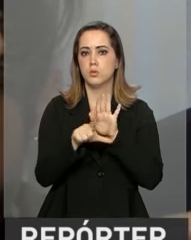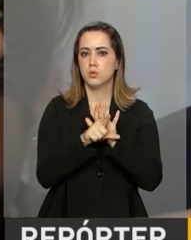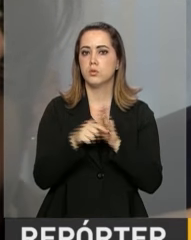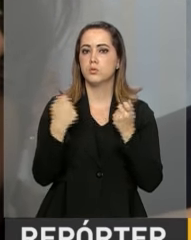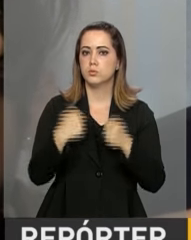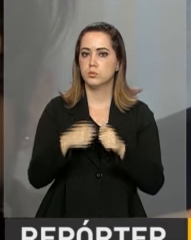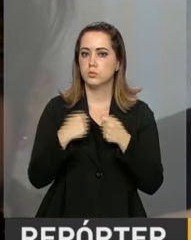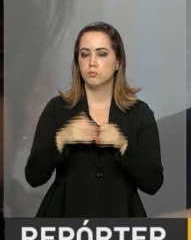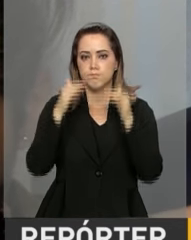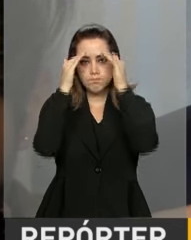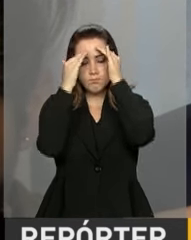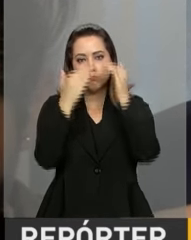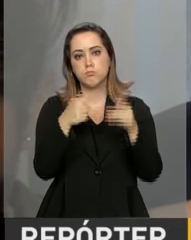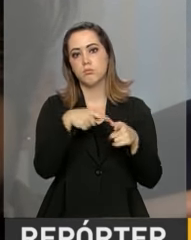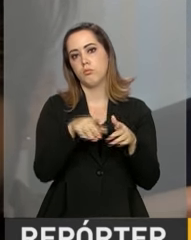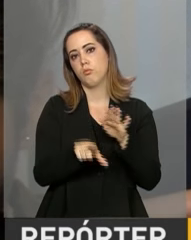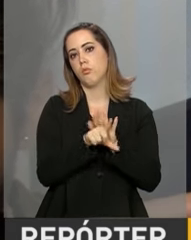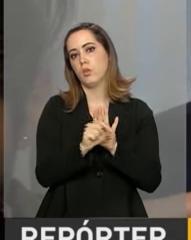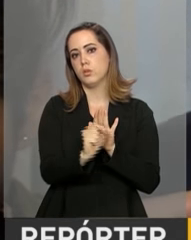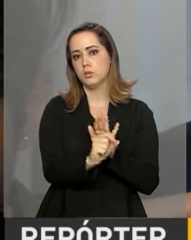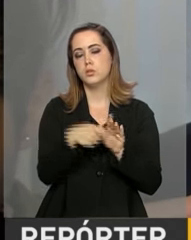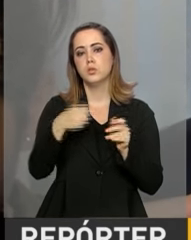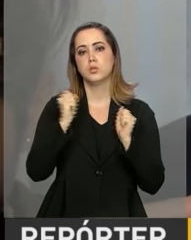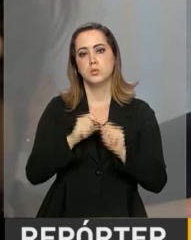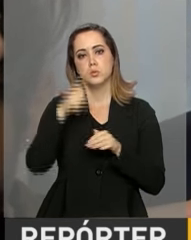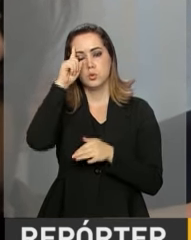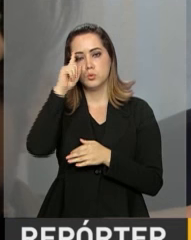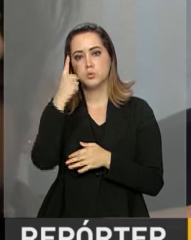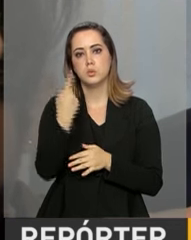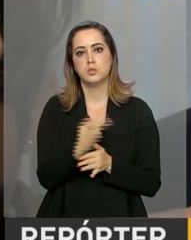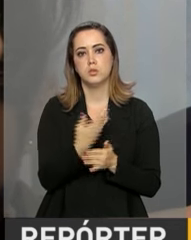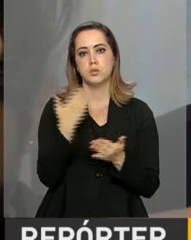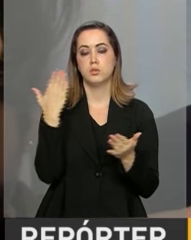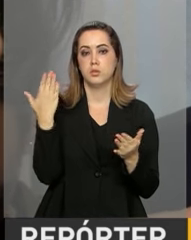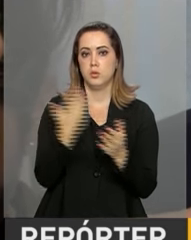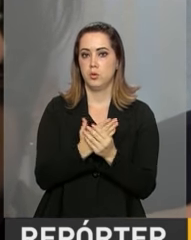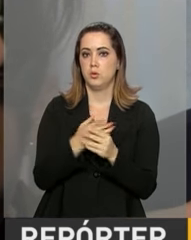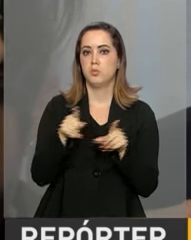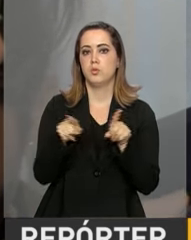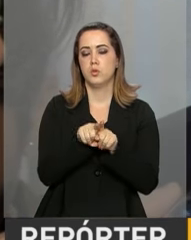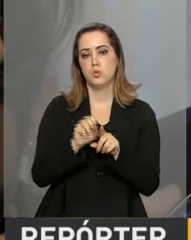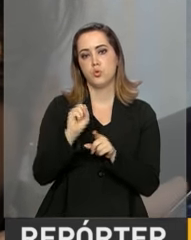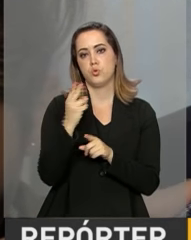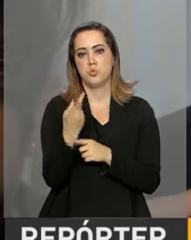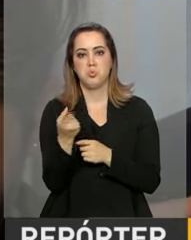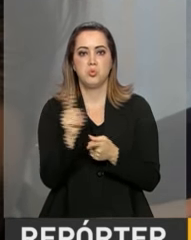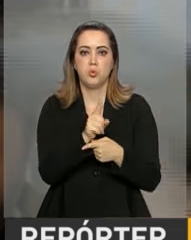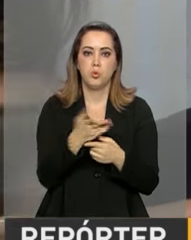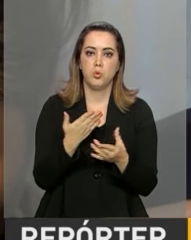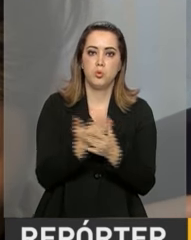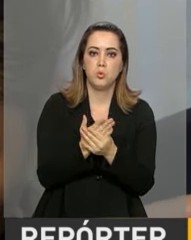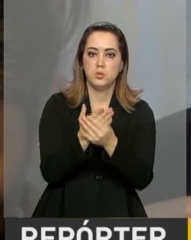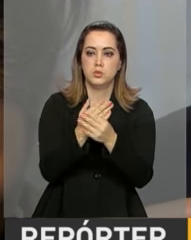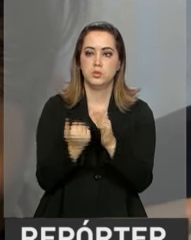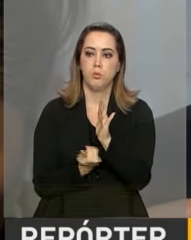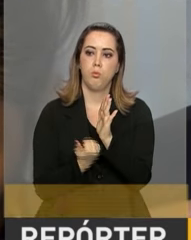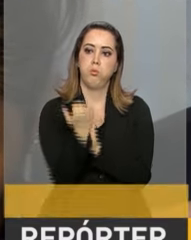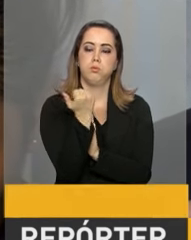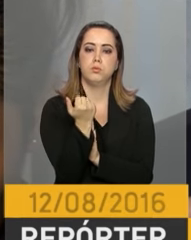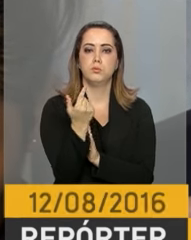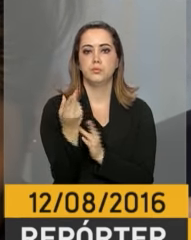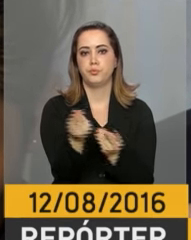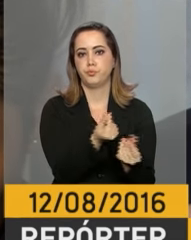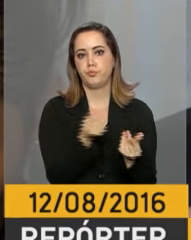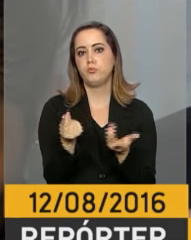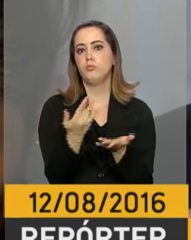que eles têm todo o poder para mandar ou não mandar projetos que elevem as despesas. Portanto, é algo viável, é